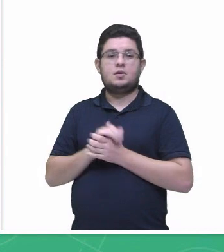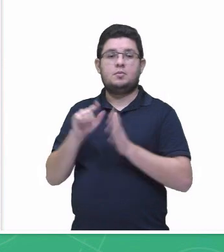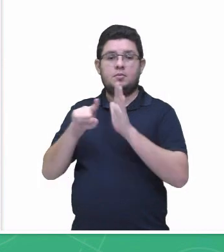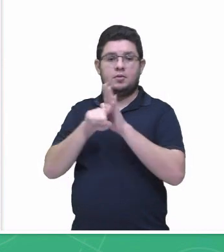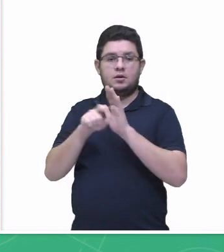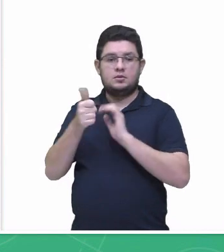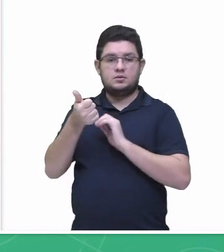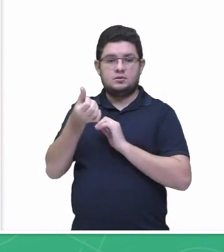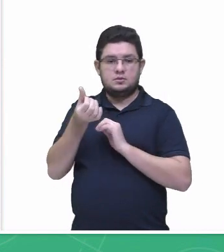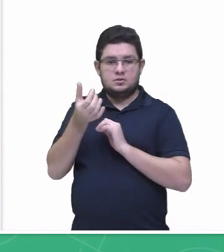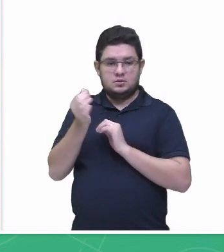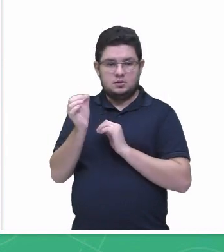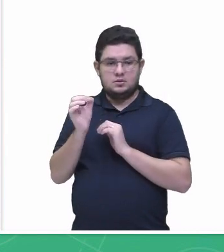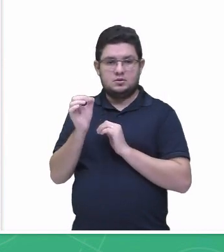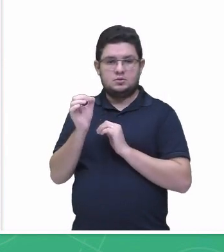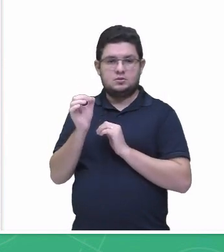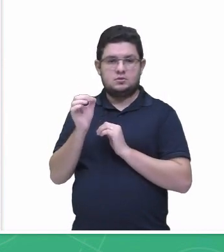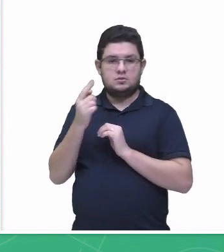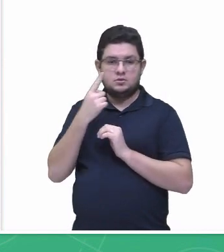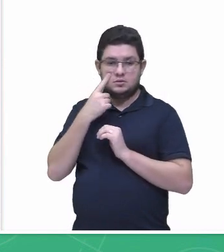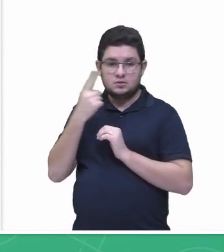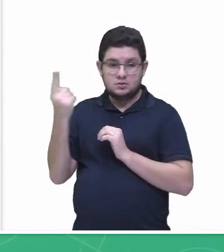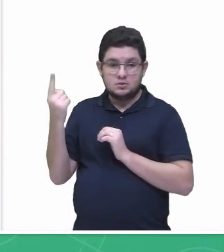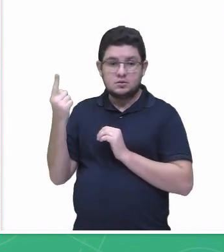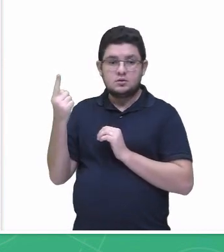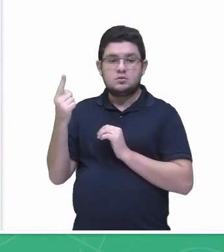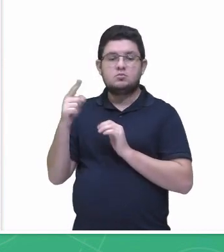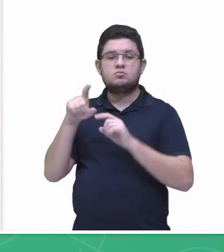se obter menos